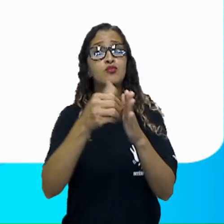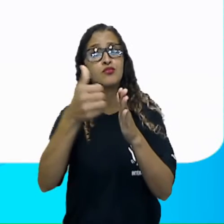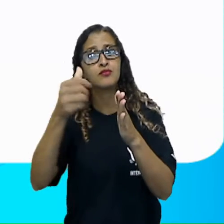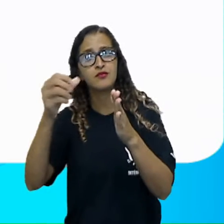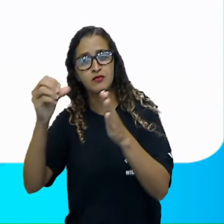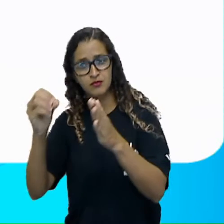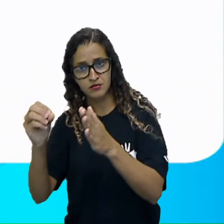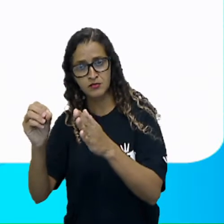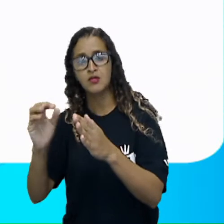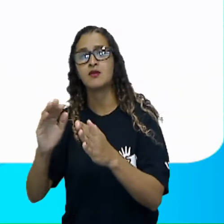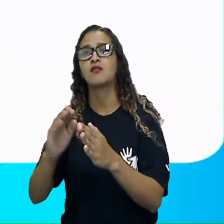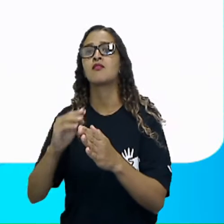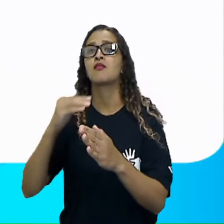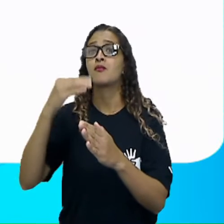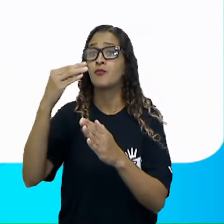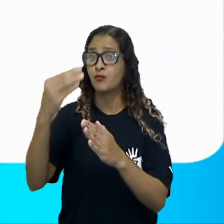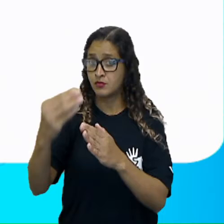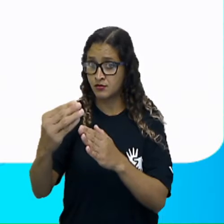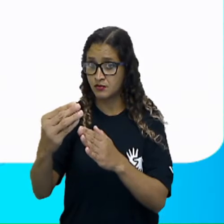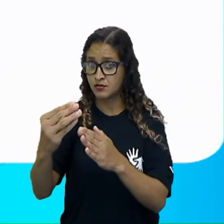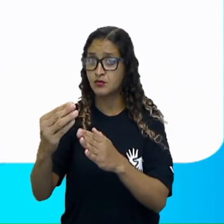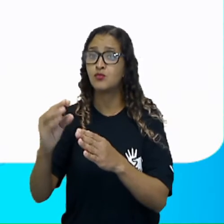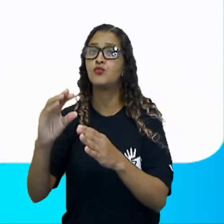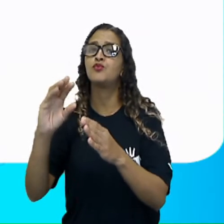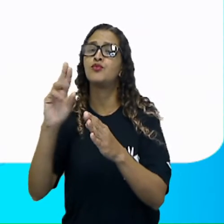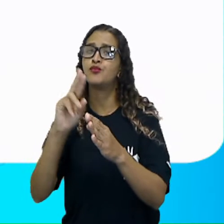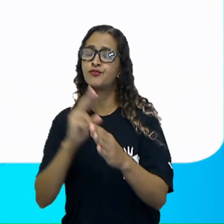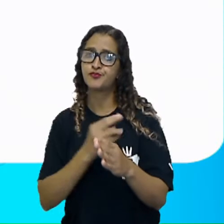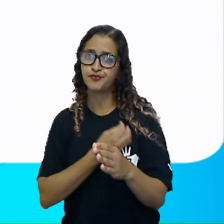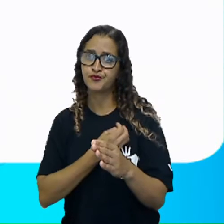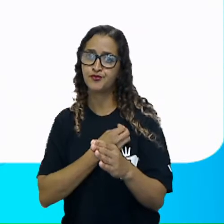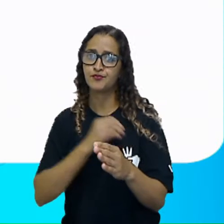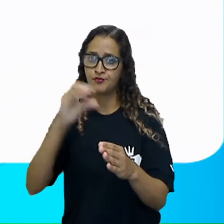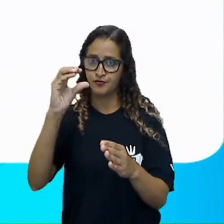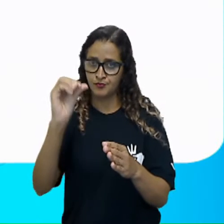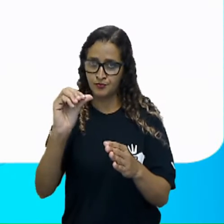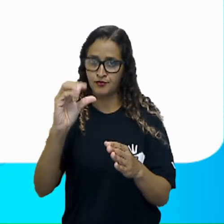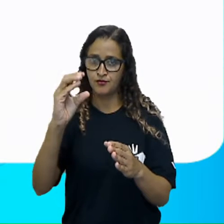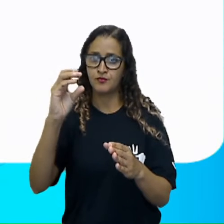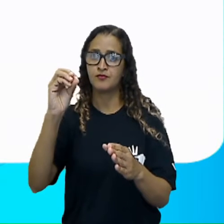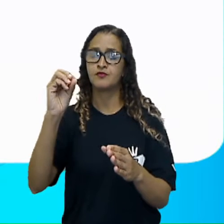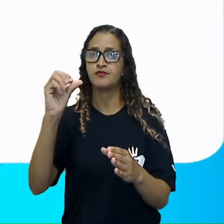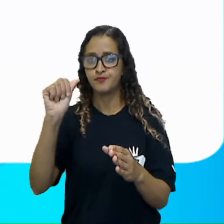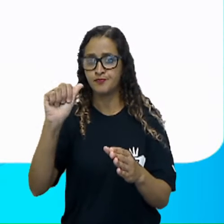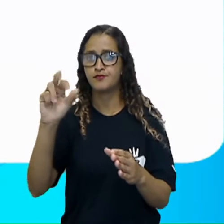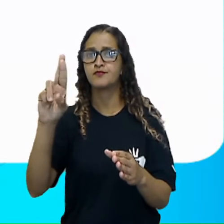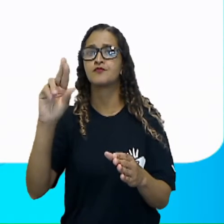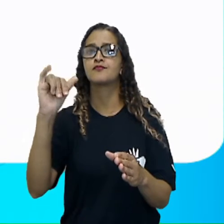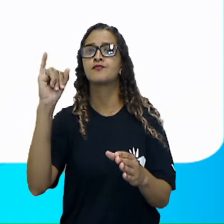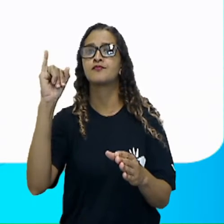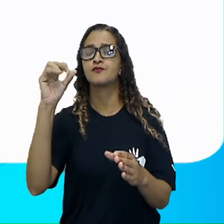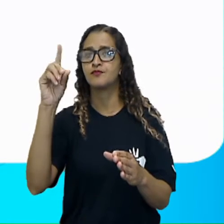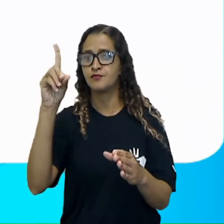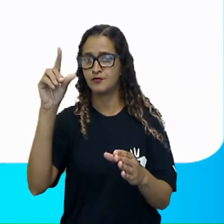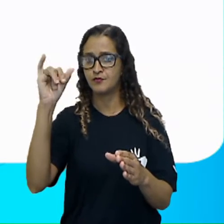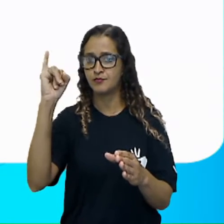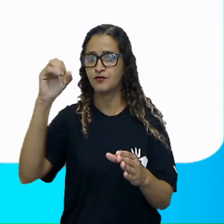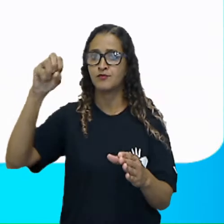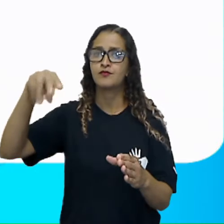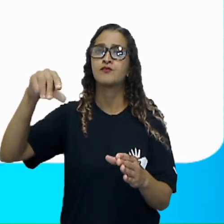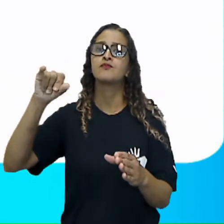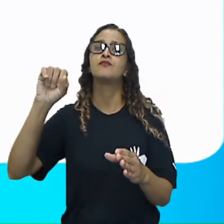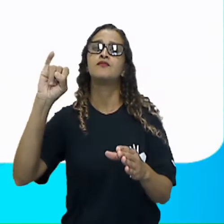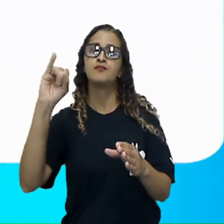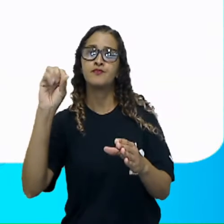posteriormente, utiliza-se os numerais cardinais. Antes do substantivo, é empregado o